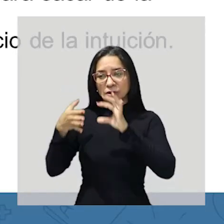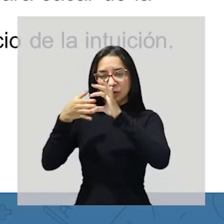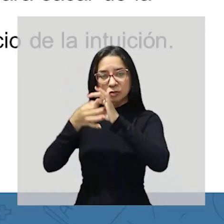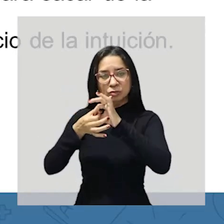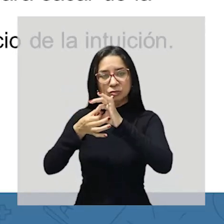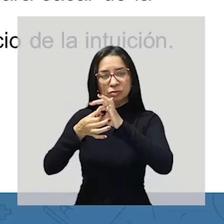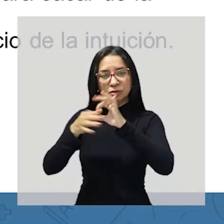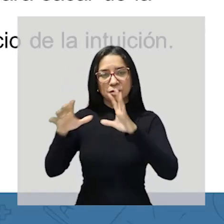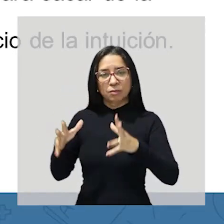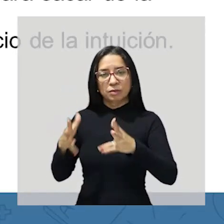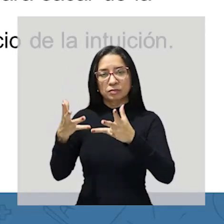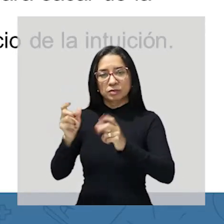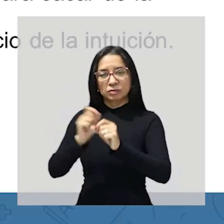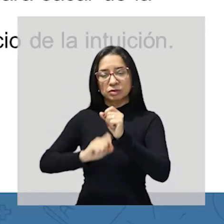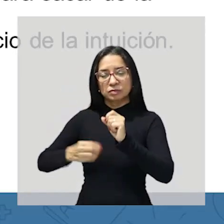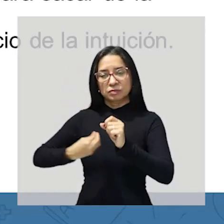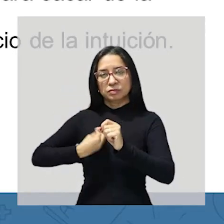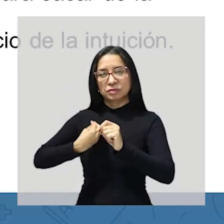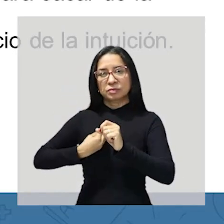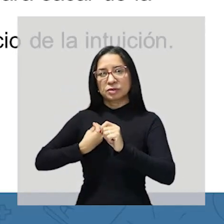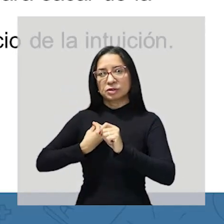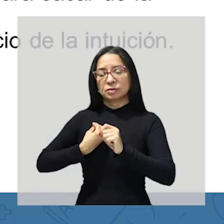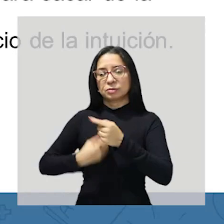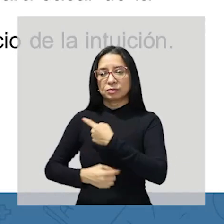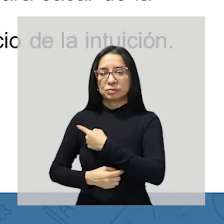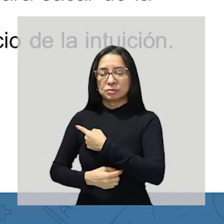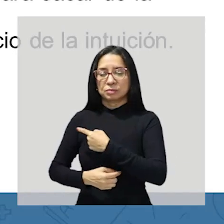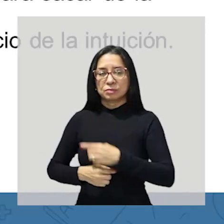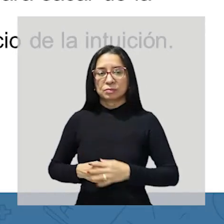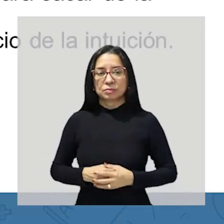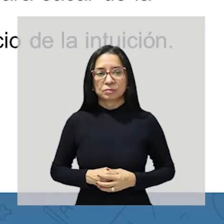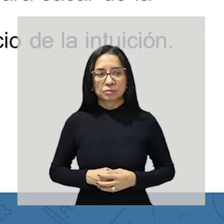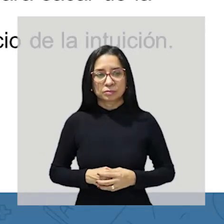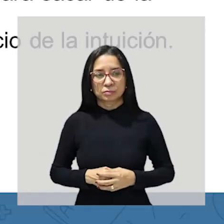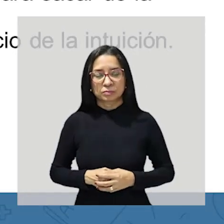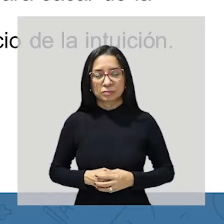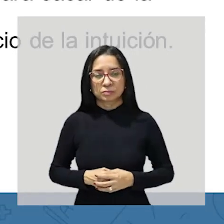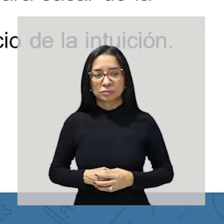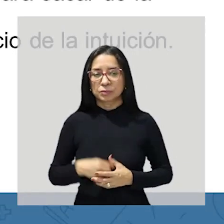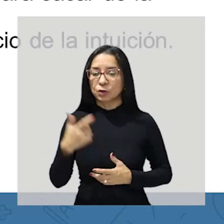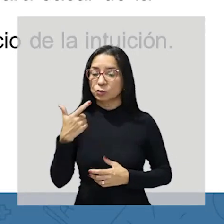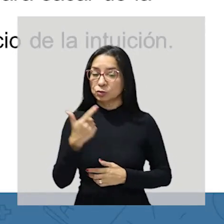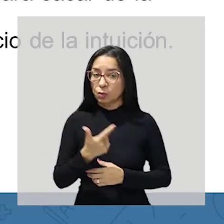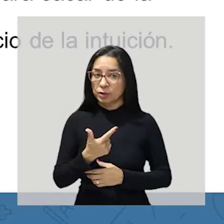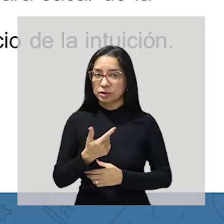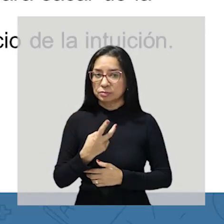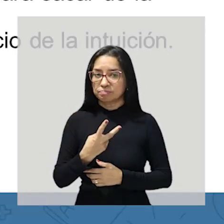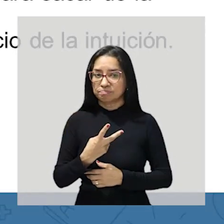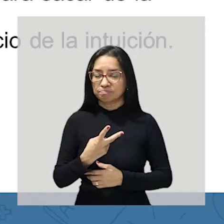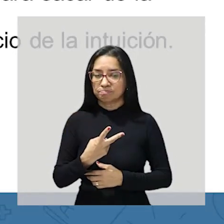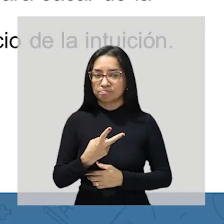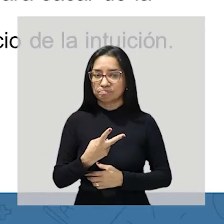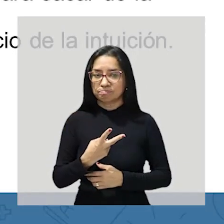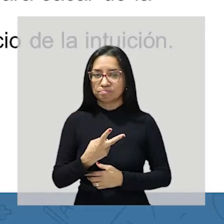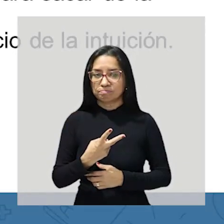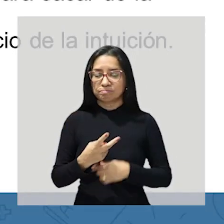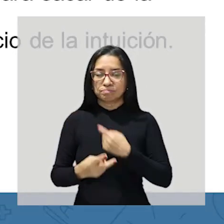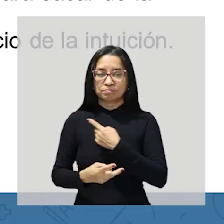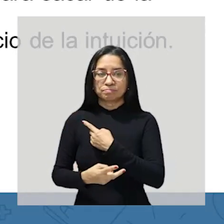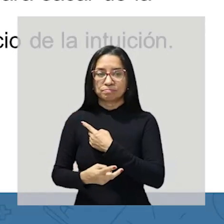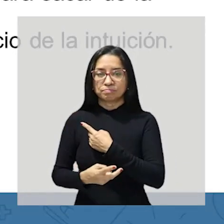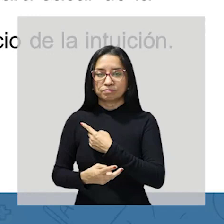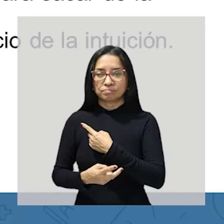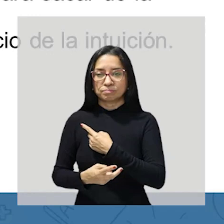a manifestações do que nós vivenciamos no dia a dia. El sueño, del cual se puede